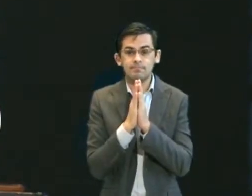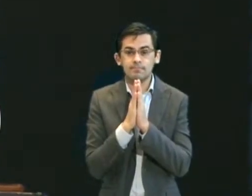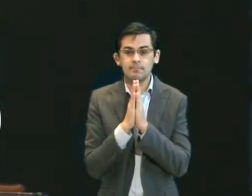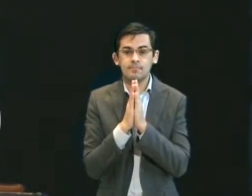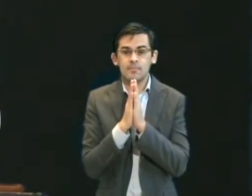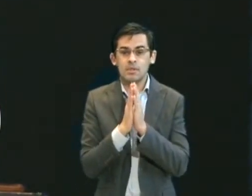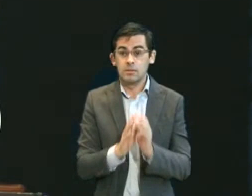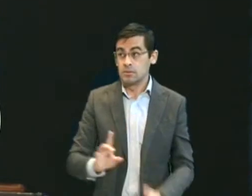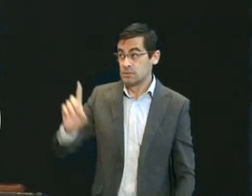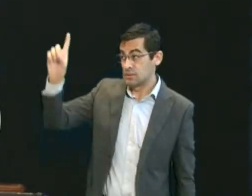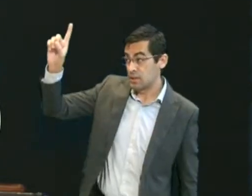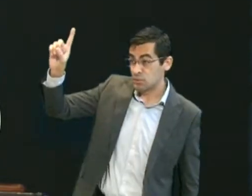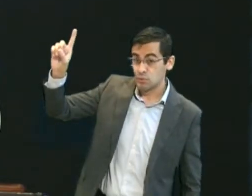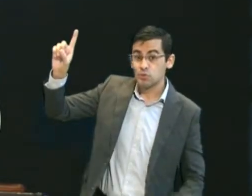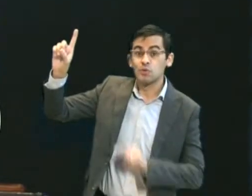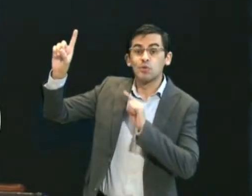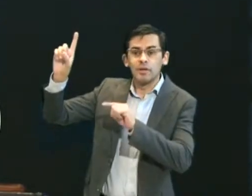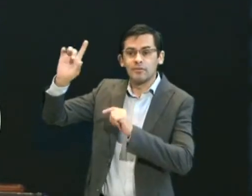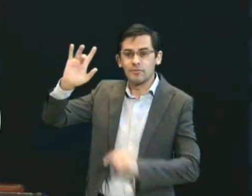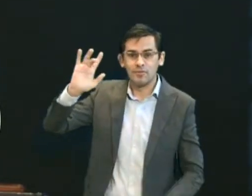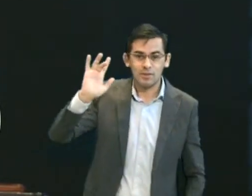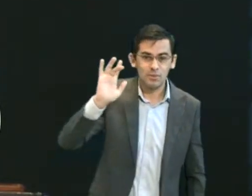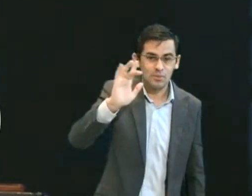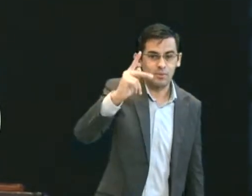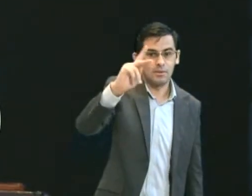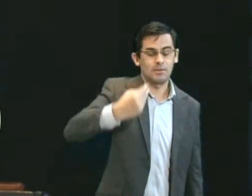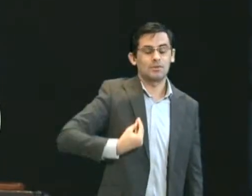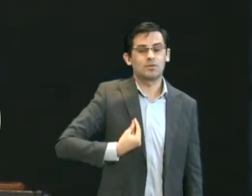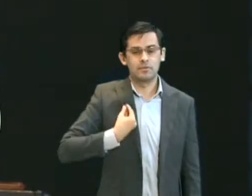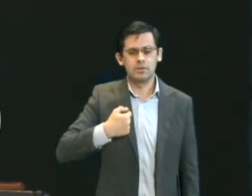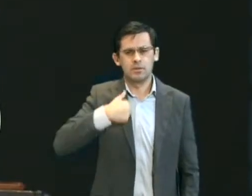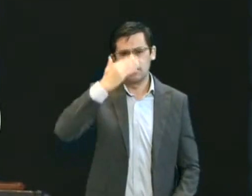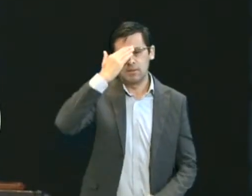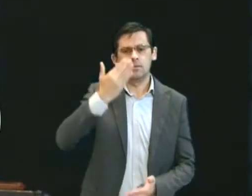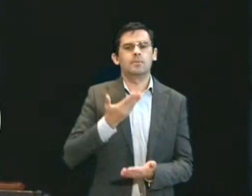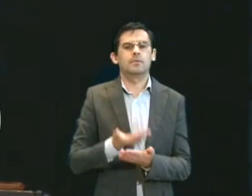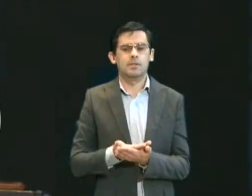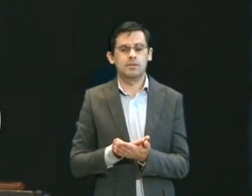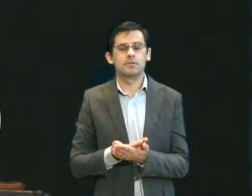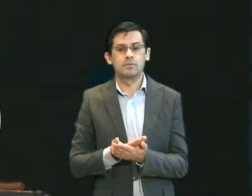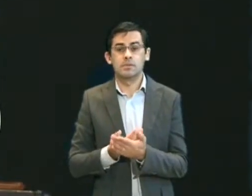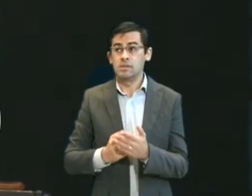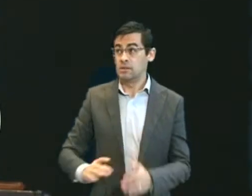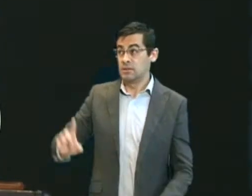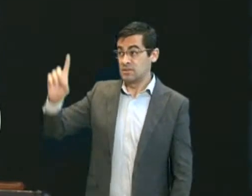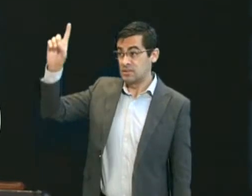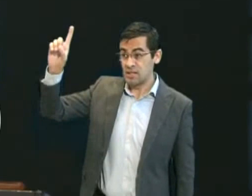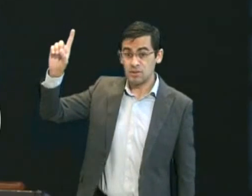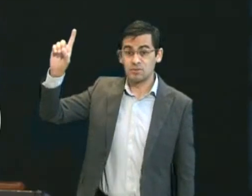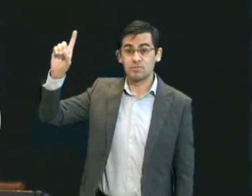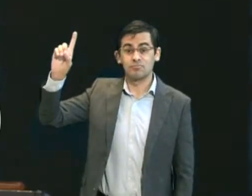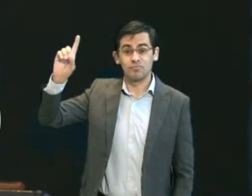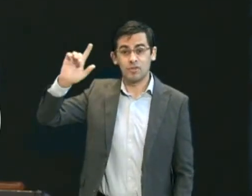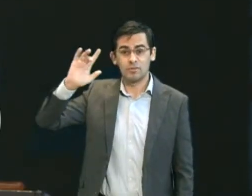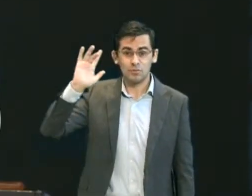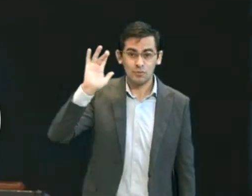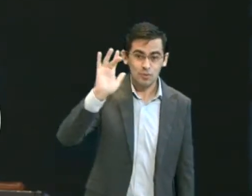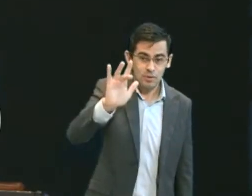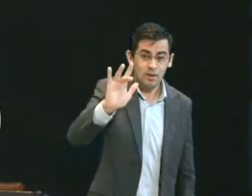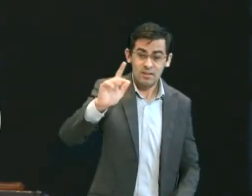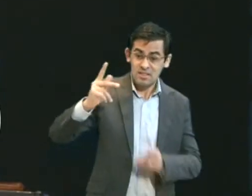Deus vai te tocar. Eu creio. Deus vai